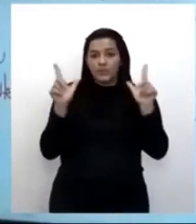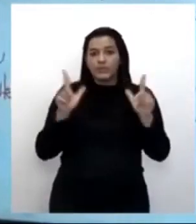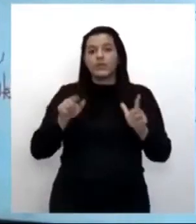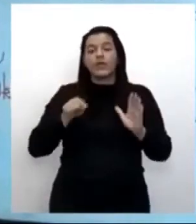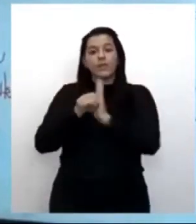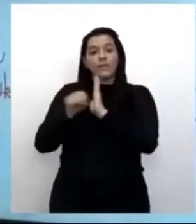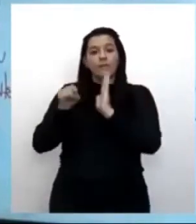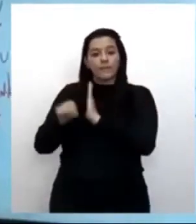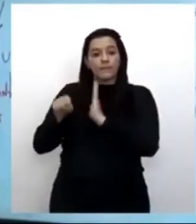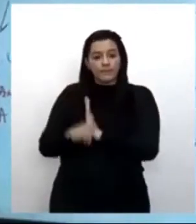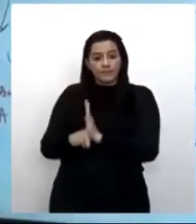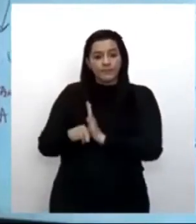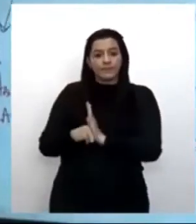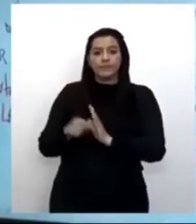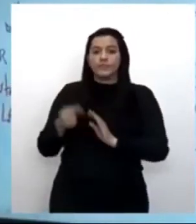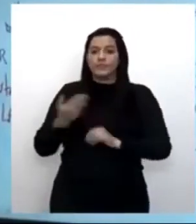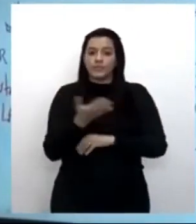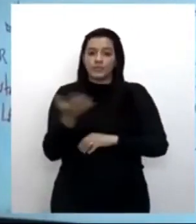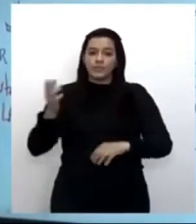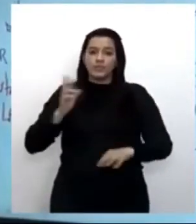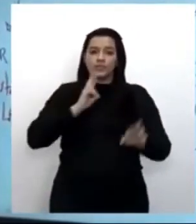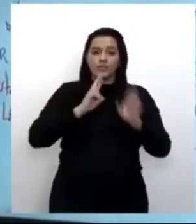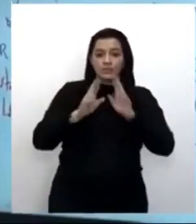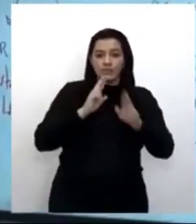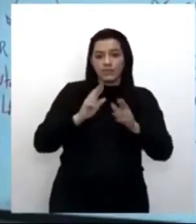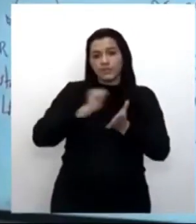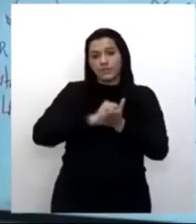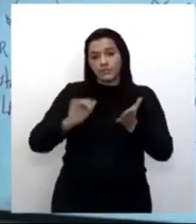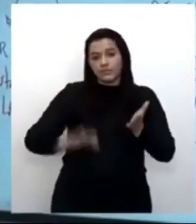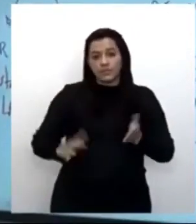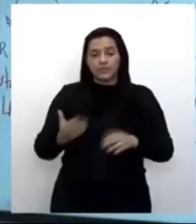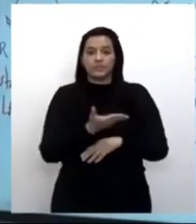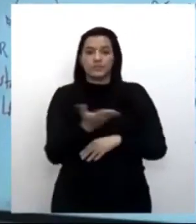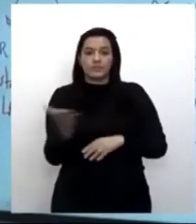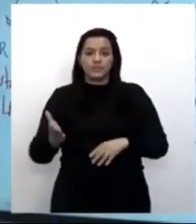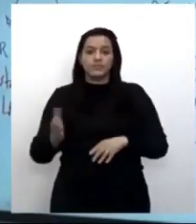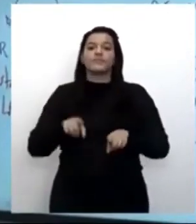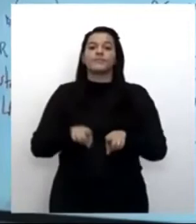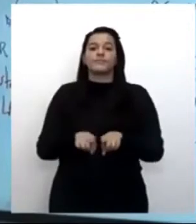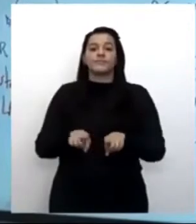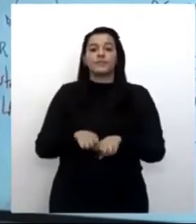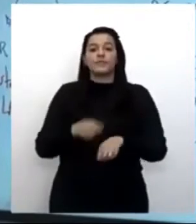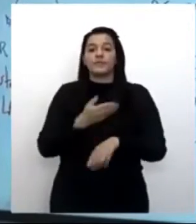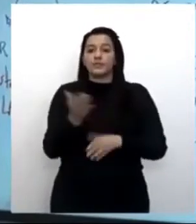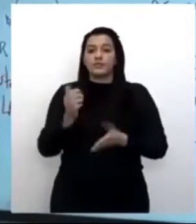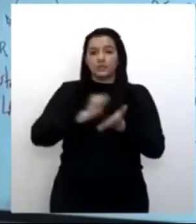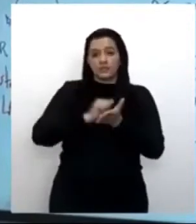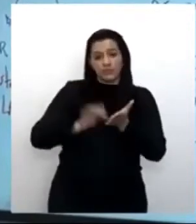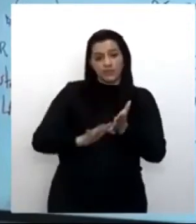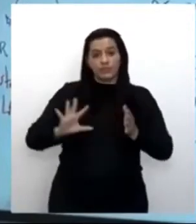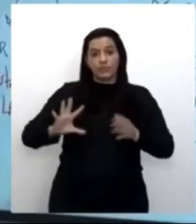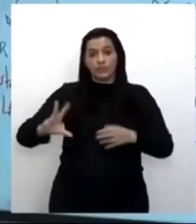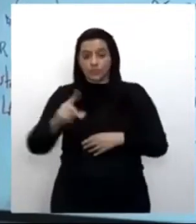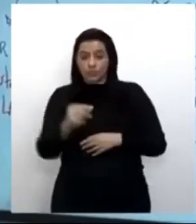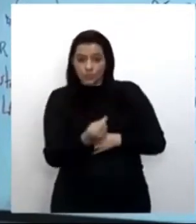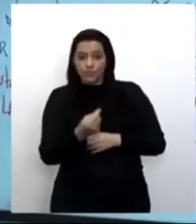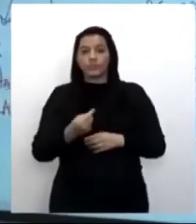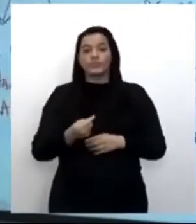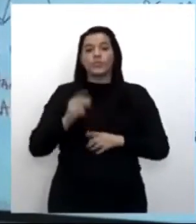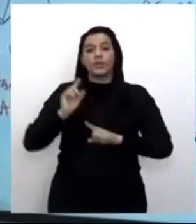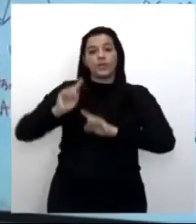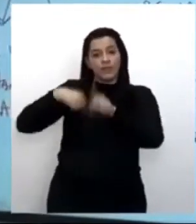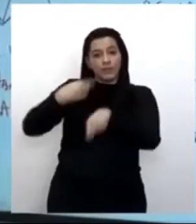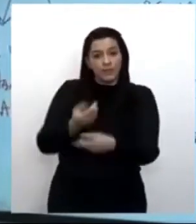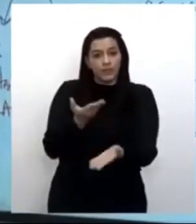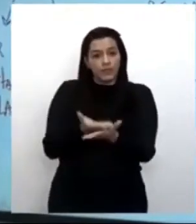questões. Olha, resolvo também os exercícios aí da lista que vai estar aí para vocês. Faça a resolução dos exercícios após a